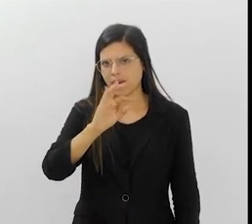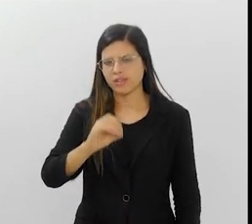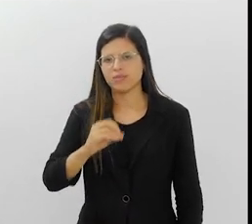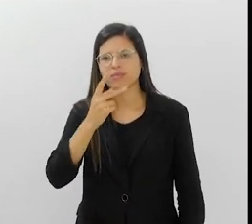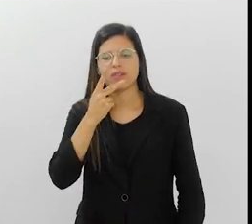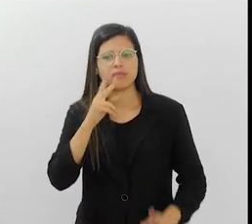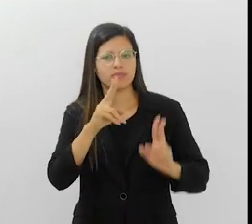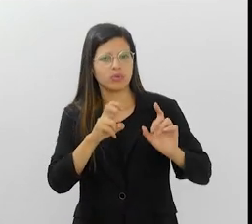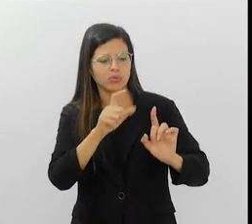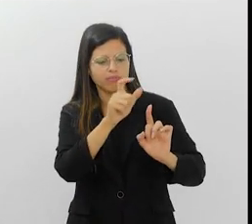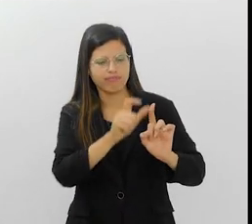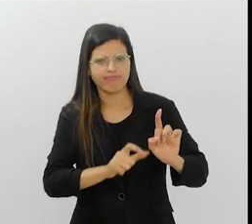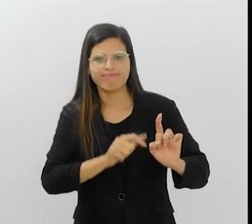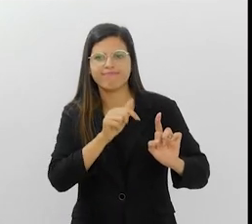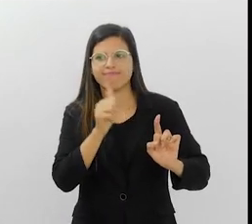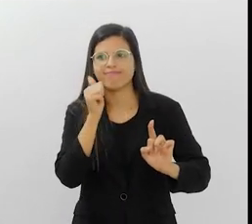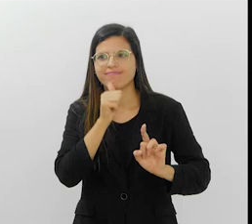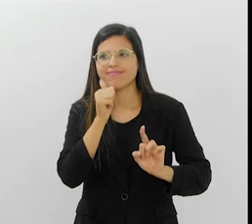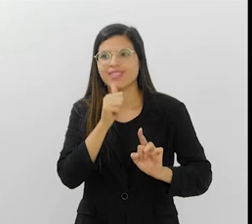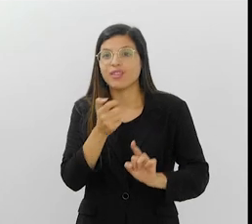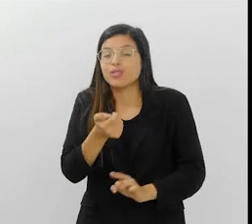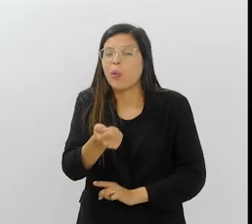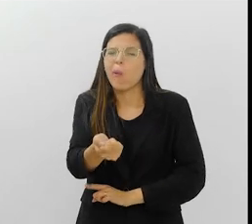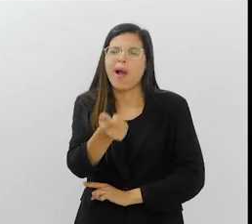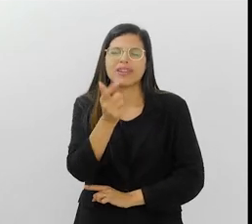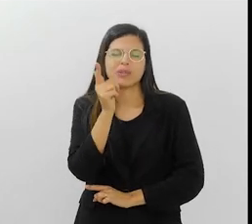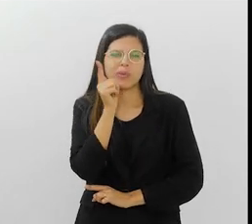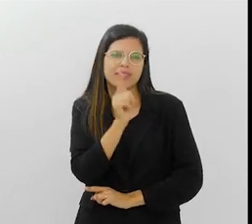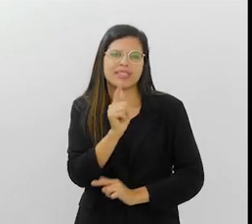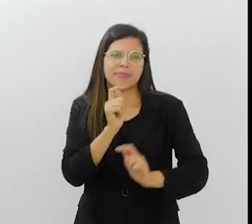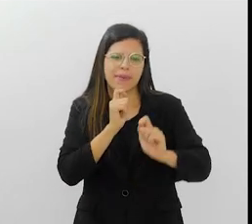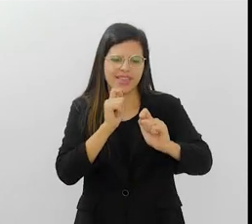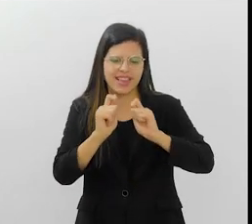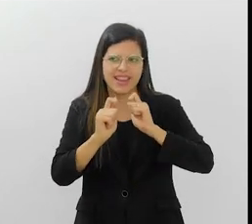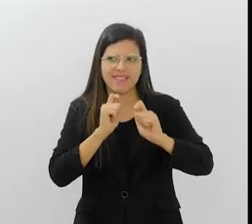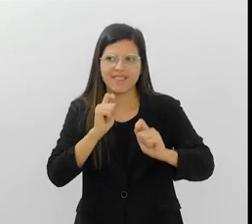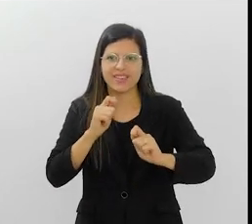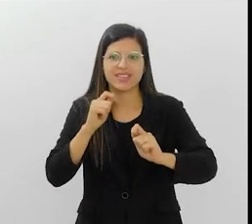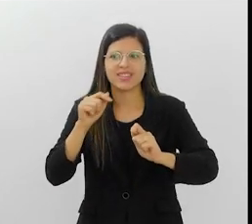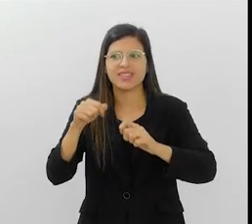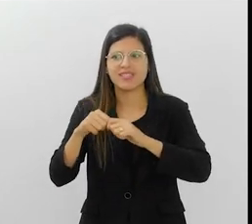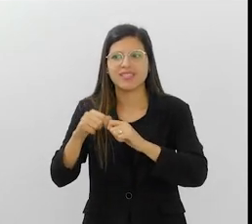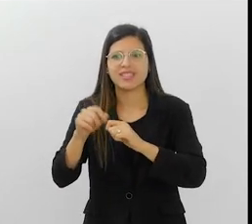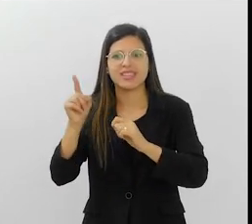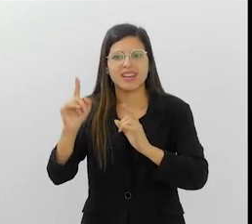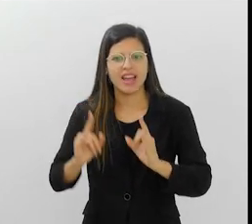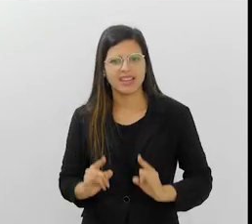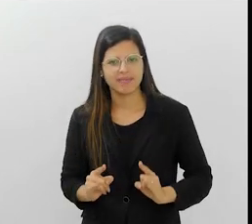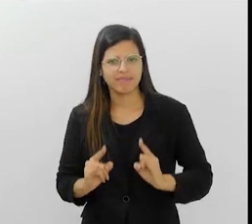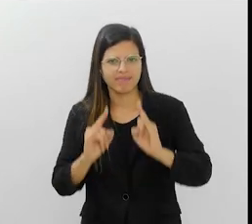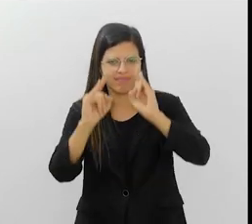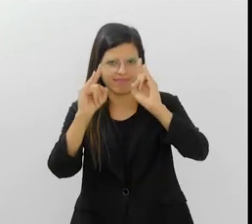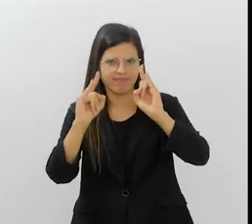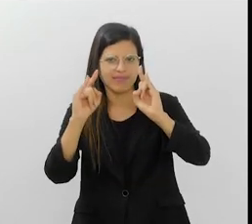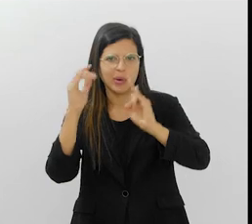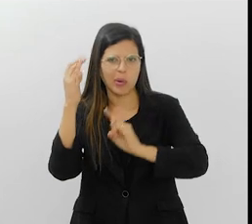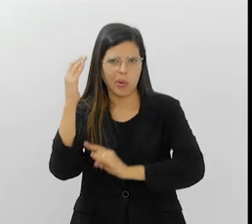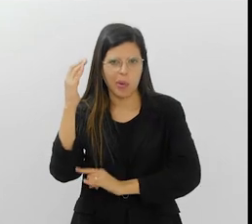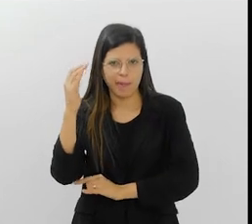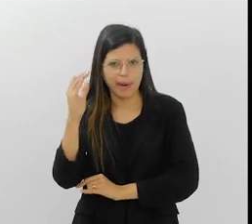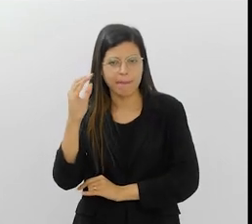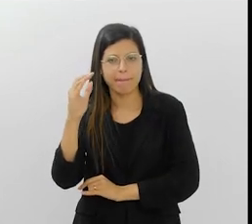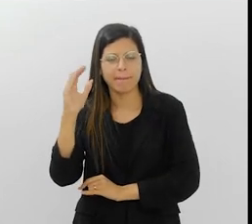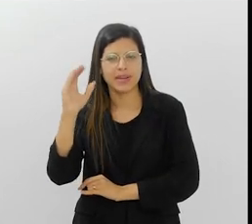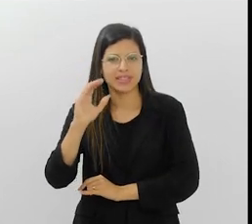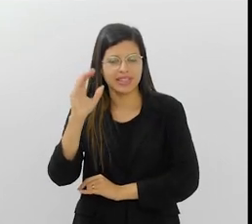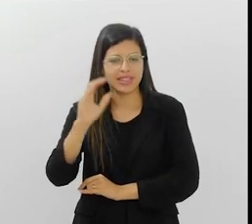Né? Nós quase que conseguimos fazer a entrevista com a Rosa, nós íamos fazer a entrevista lá no apartamento dela em Copacabana, na casa dela em Copacabana. Mas